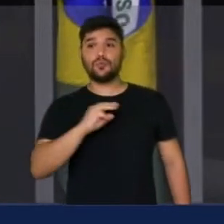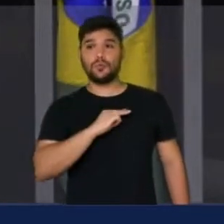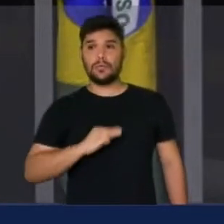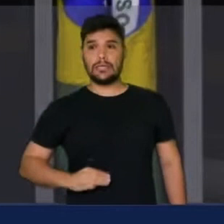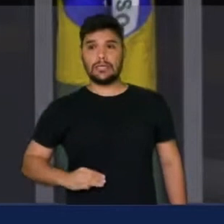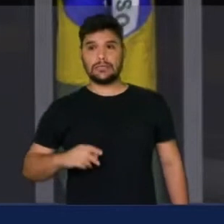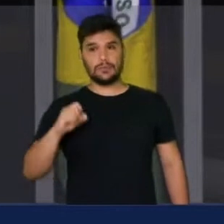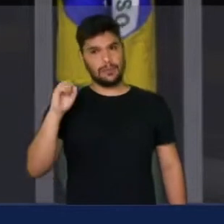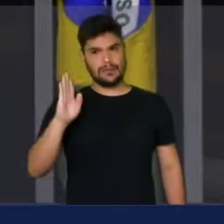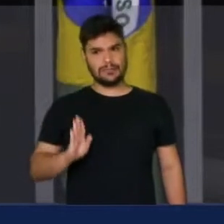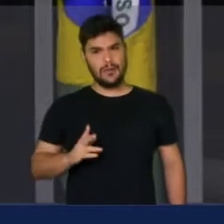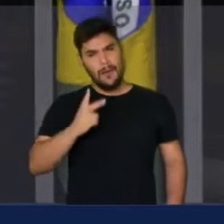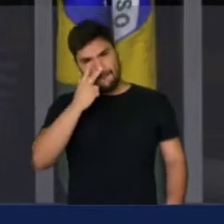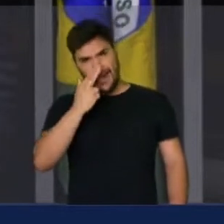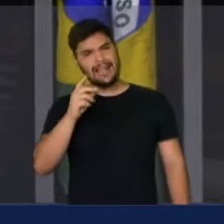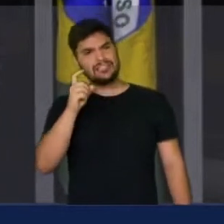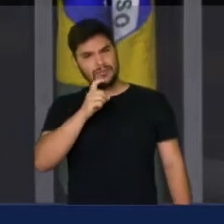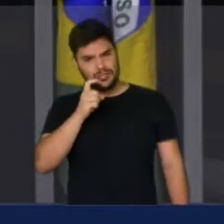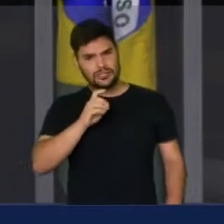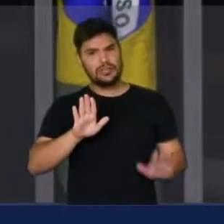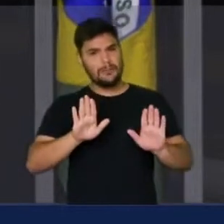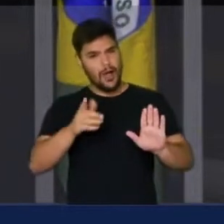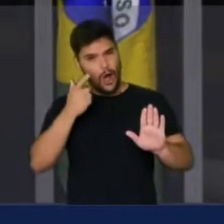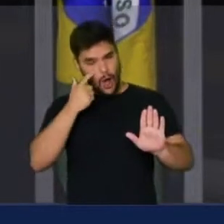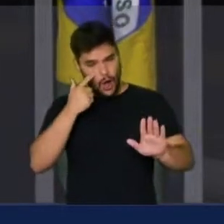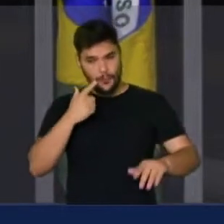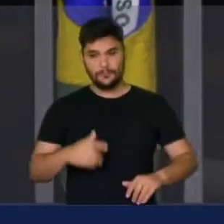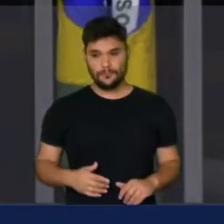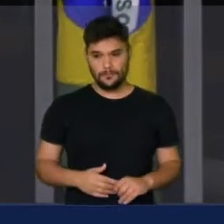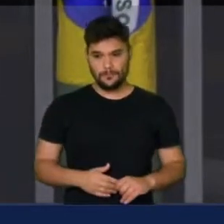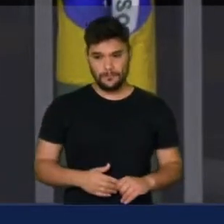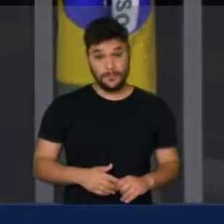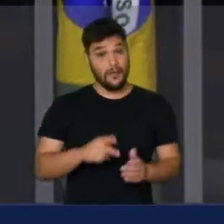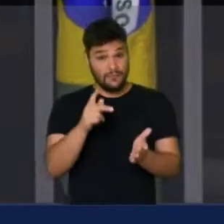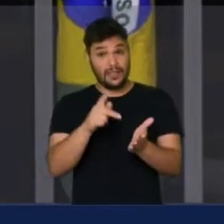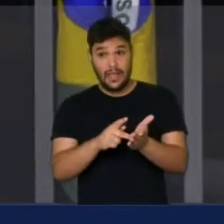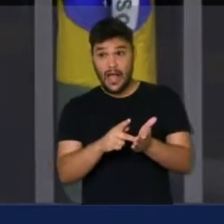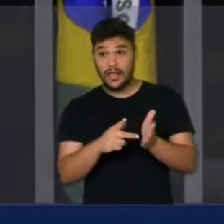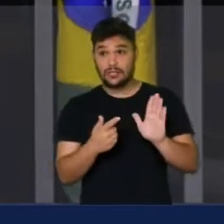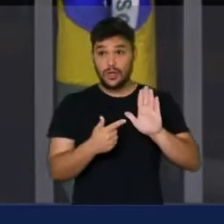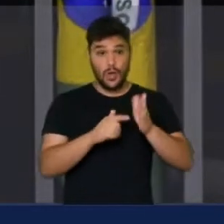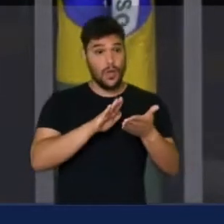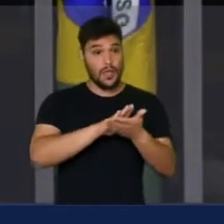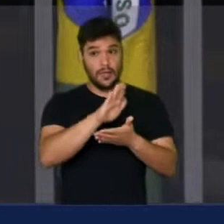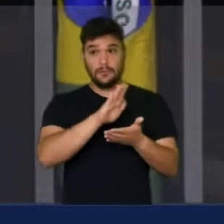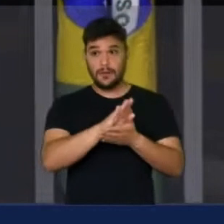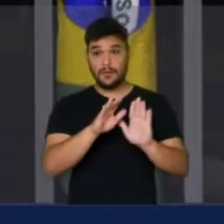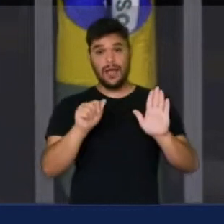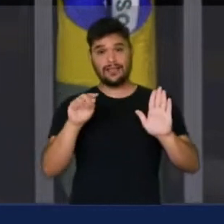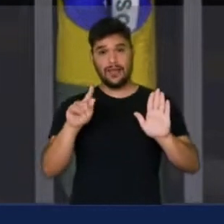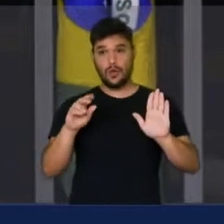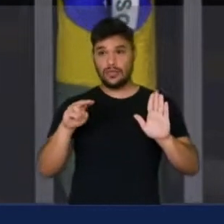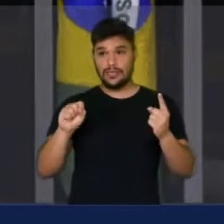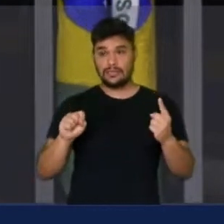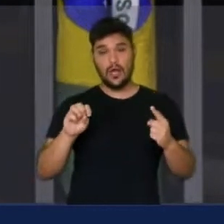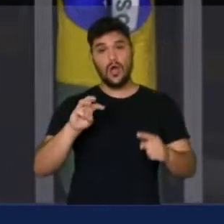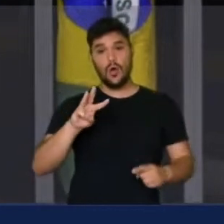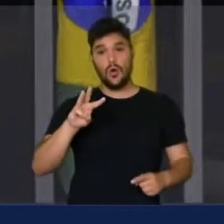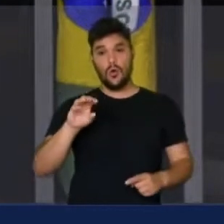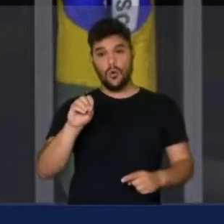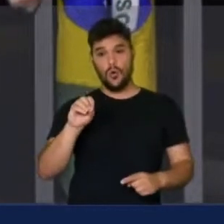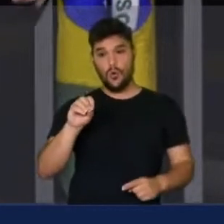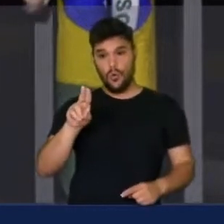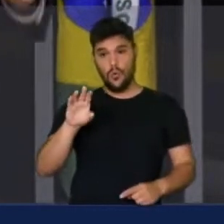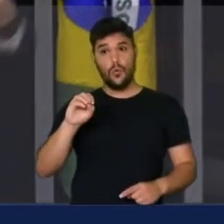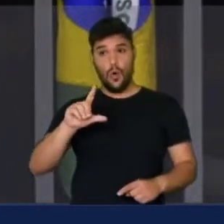fake news, mas não é. Aqui é verdade. Está aqui, ó. Inclusive eu trouxe aqui Antagonista, UOL, que deram essa notícia. Eu postei